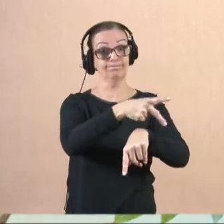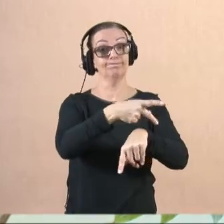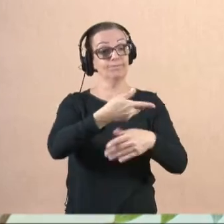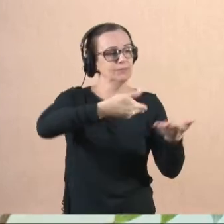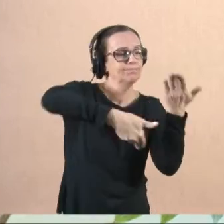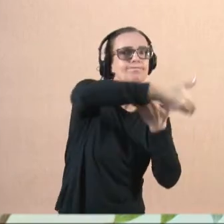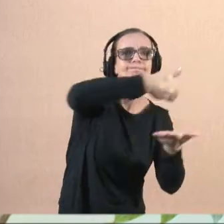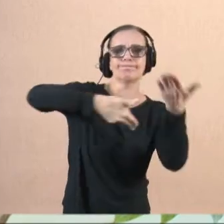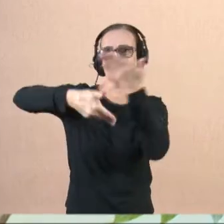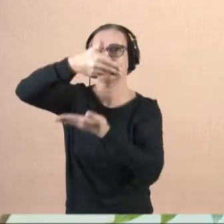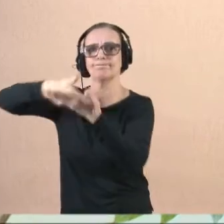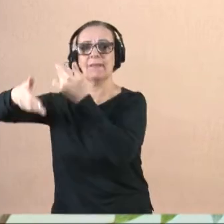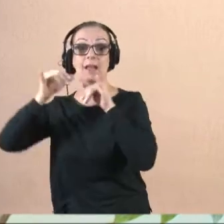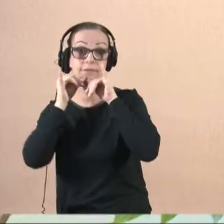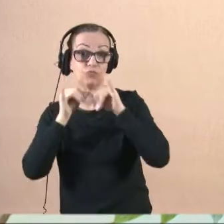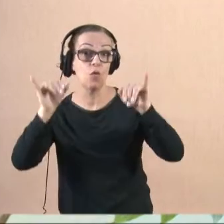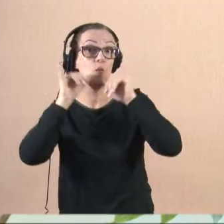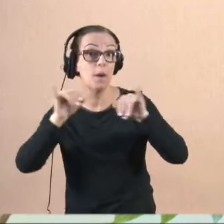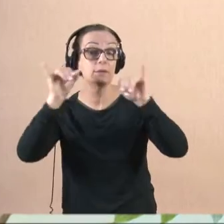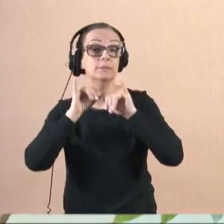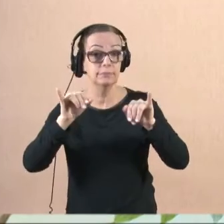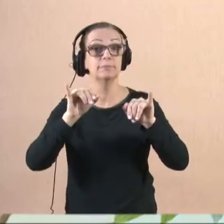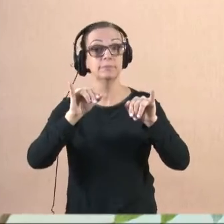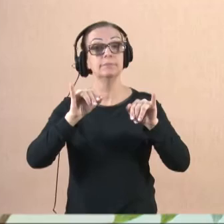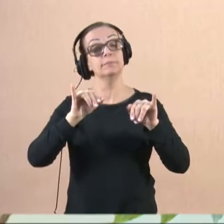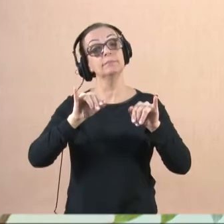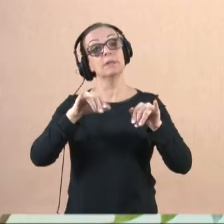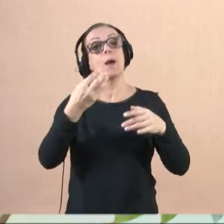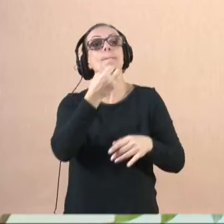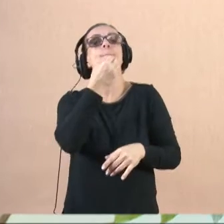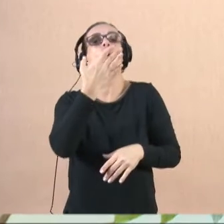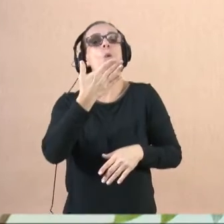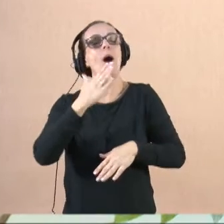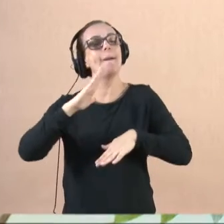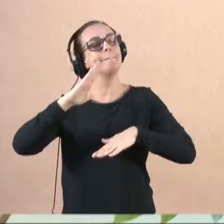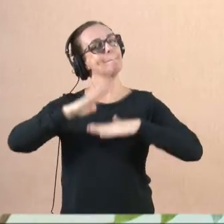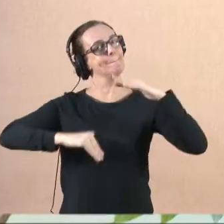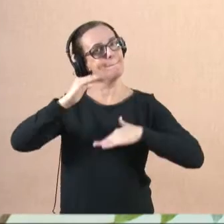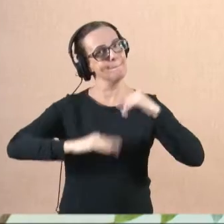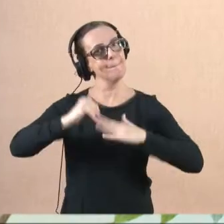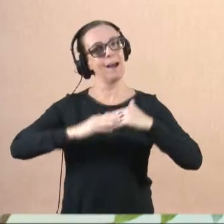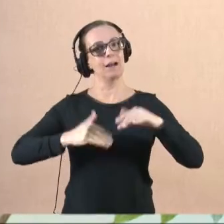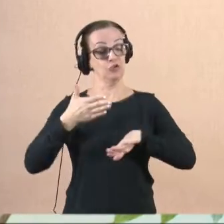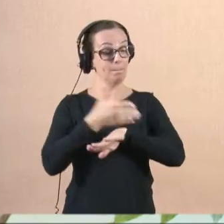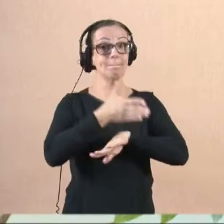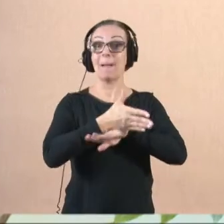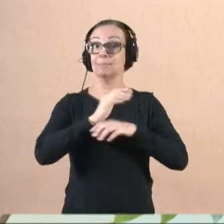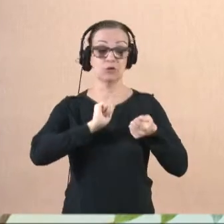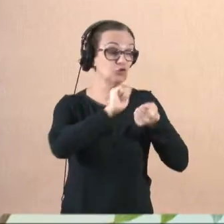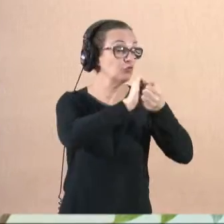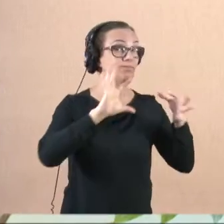compartilhar as vovós informações após pacificação entre praias e participar conjuntamente